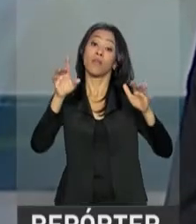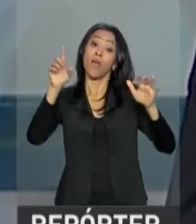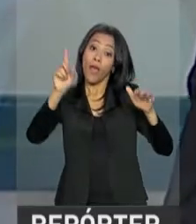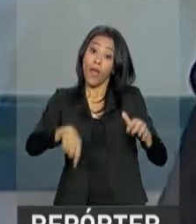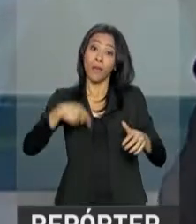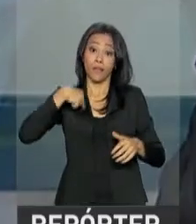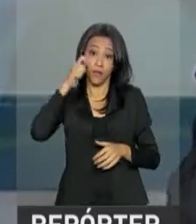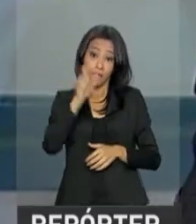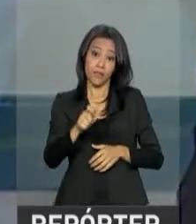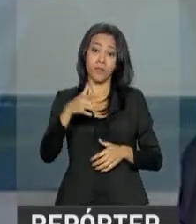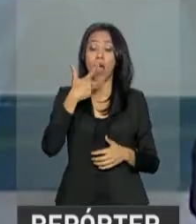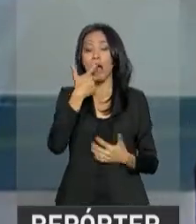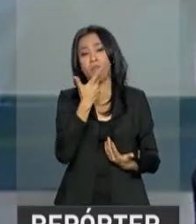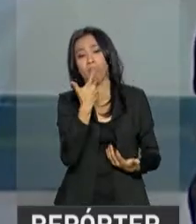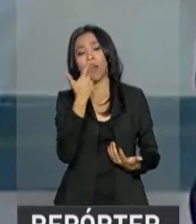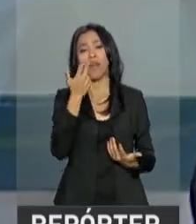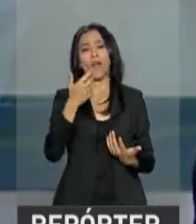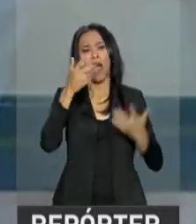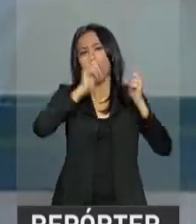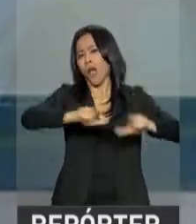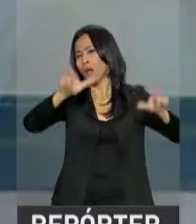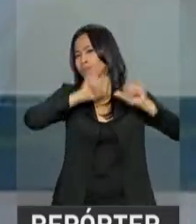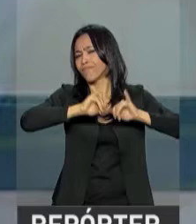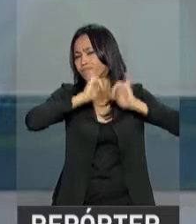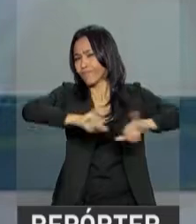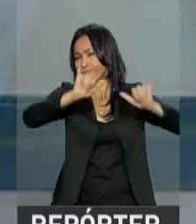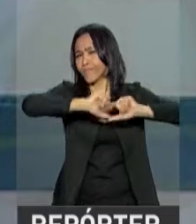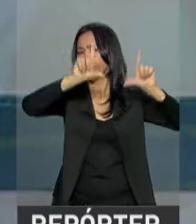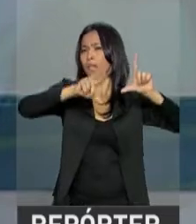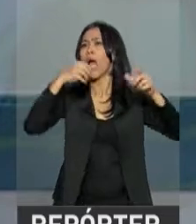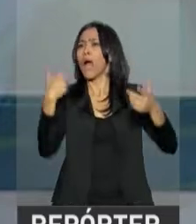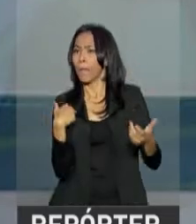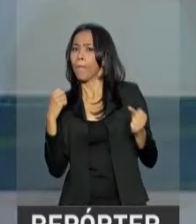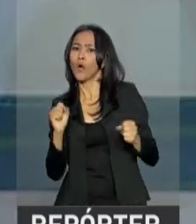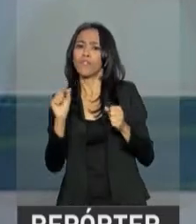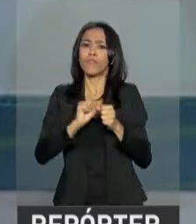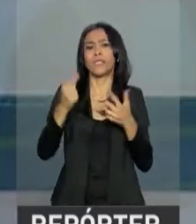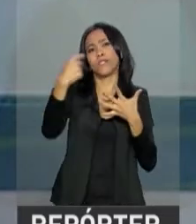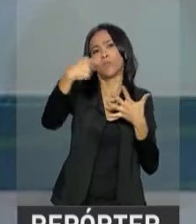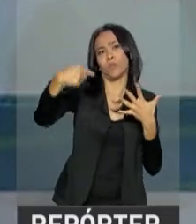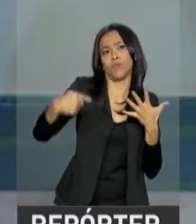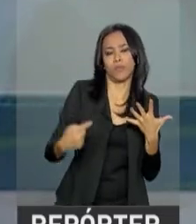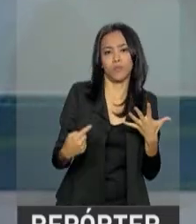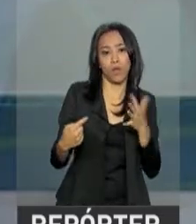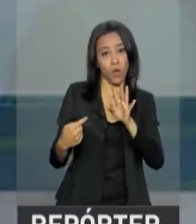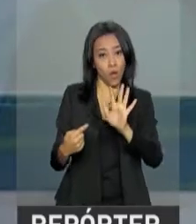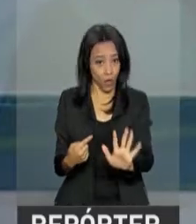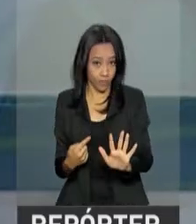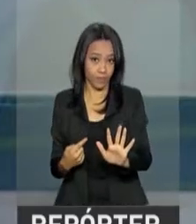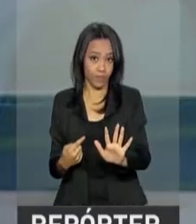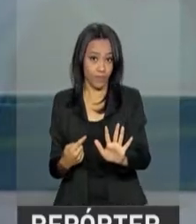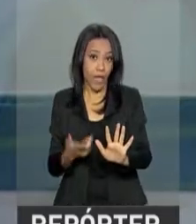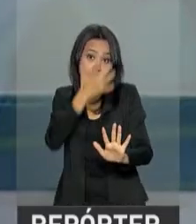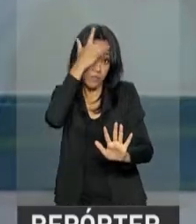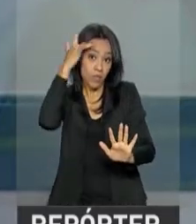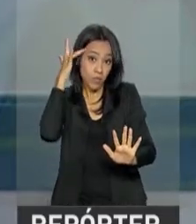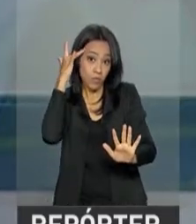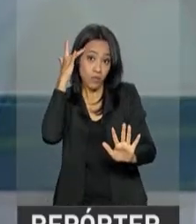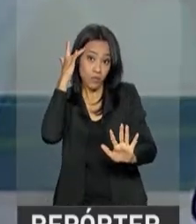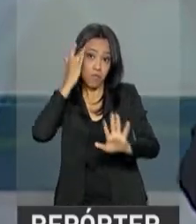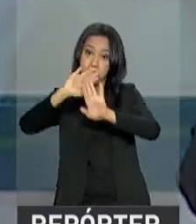mutuários me disse mas a imprensa às vezes pode fazer isso fazer aquilo de glória aqui as pessoas passa